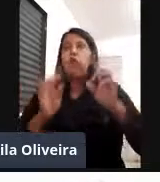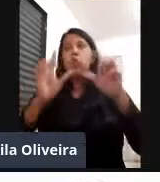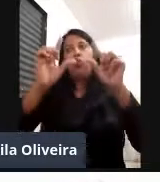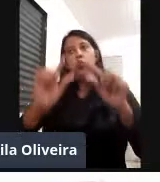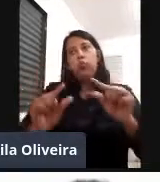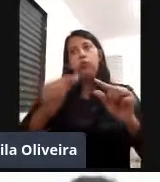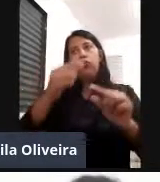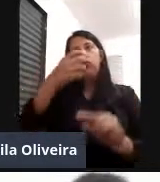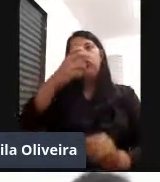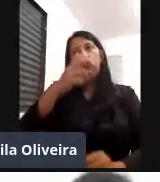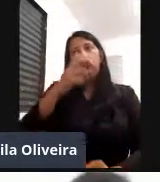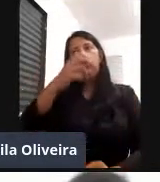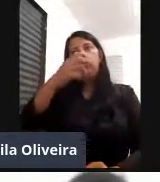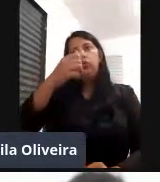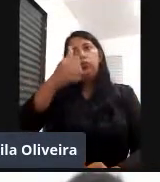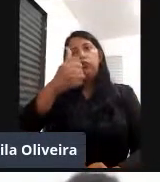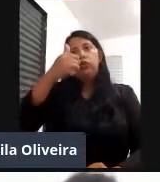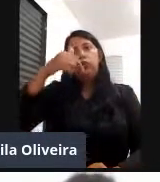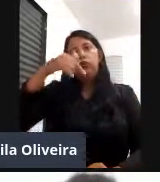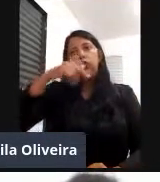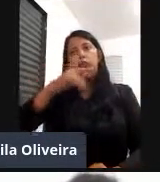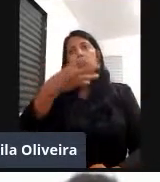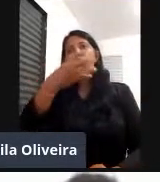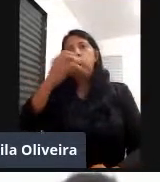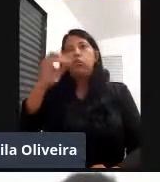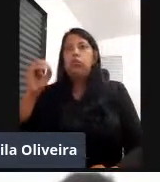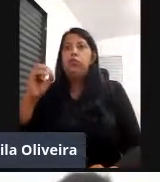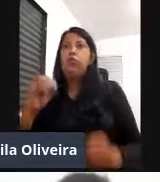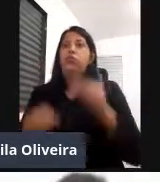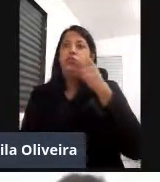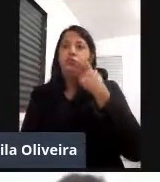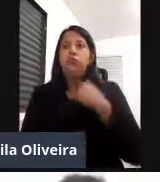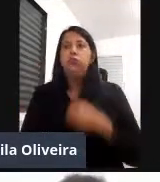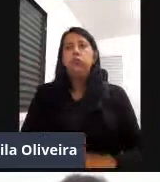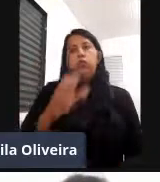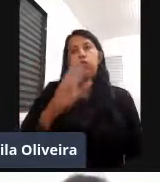resultados. Eu queria trocar essa ordem? A gente troca.